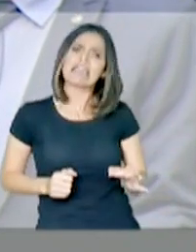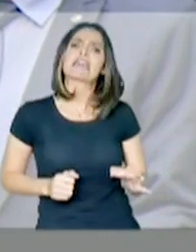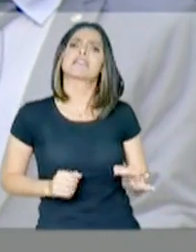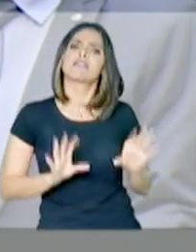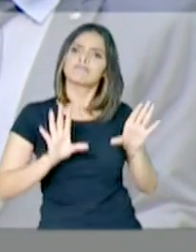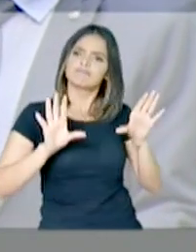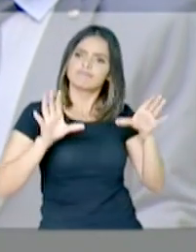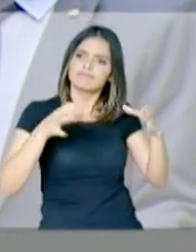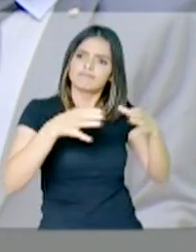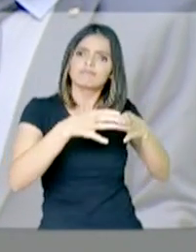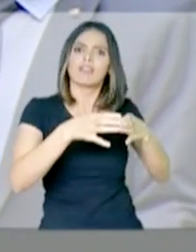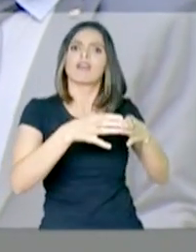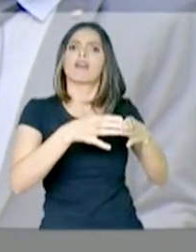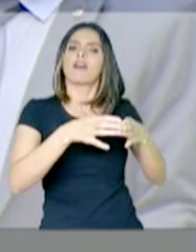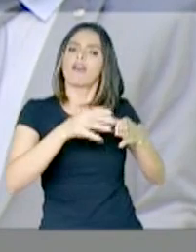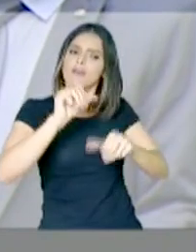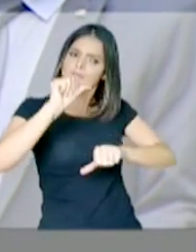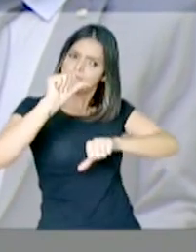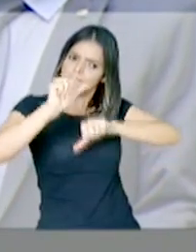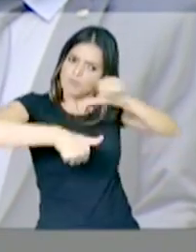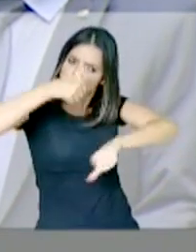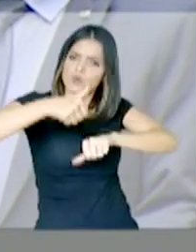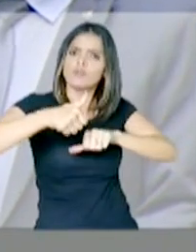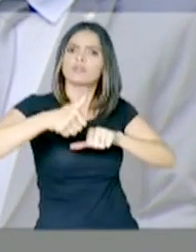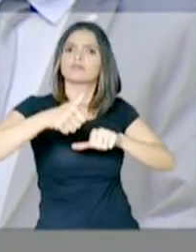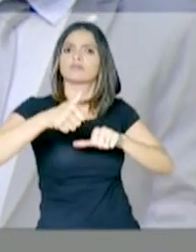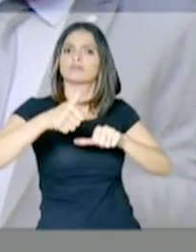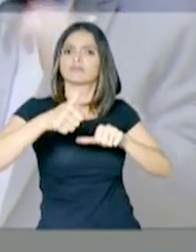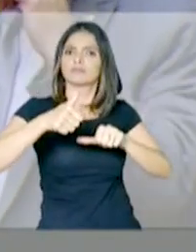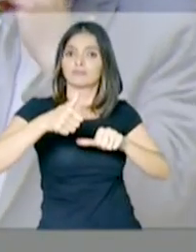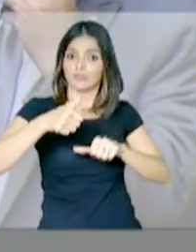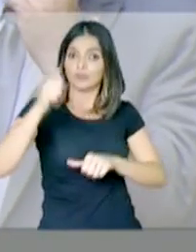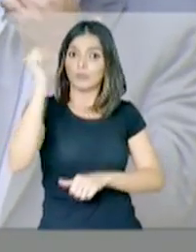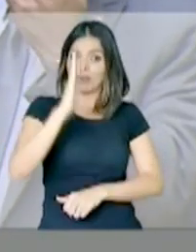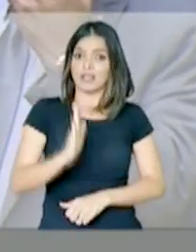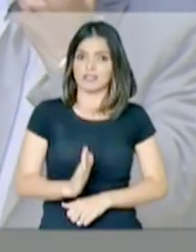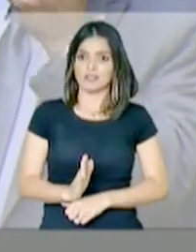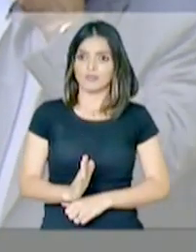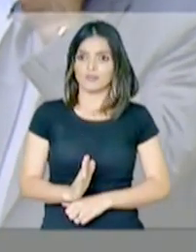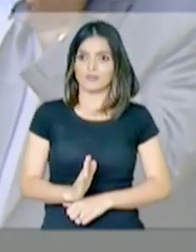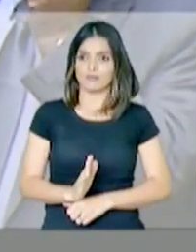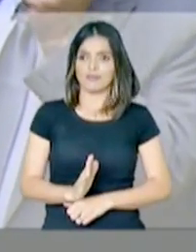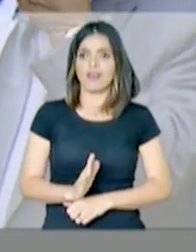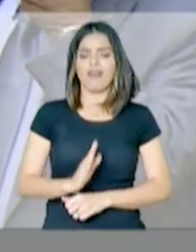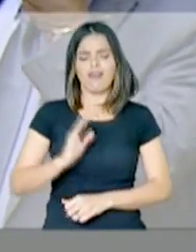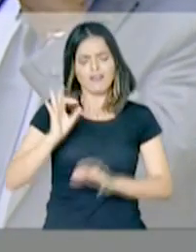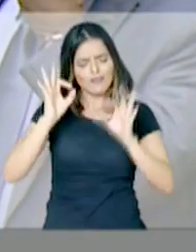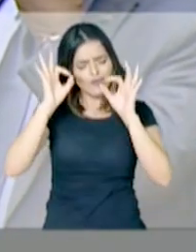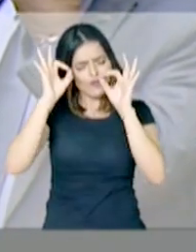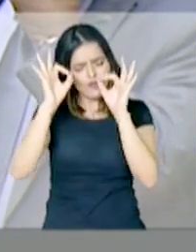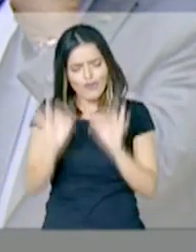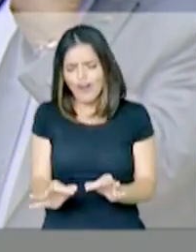posição de reformar o Estado brasileiro é a posição correta.